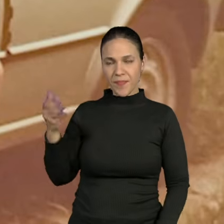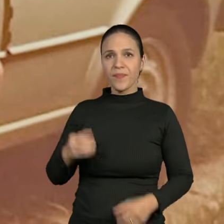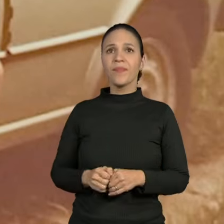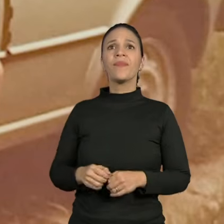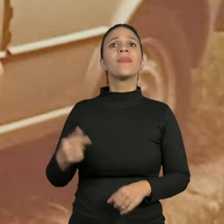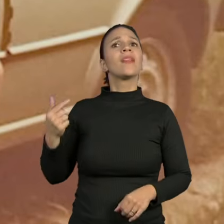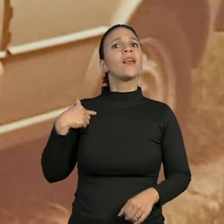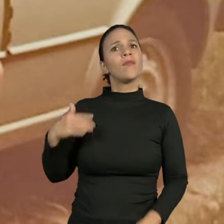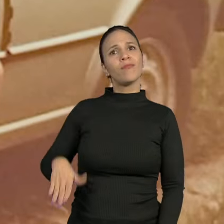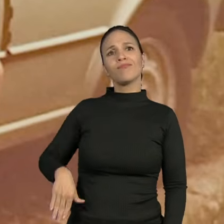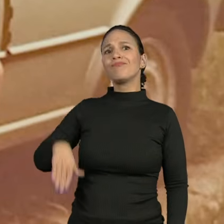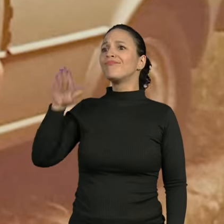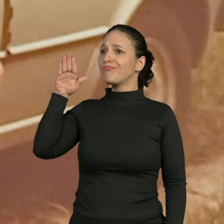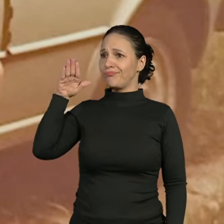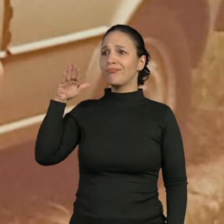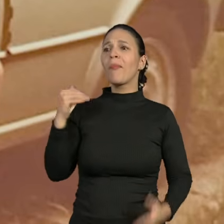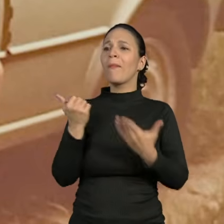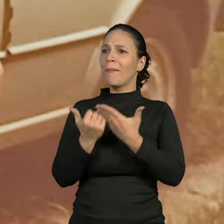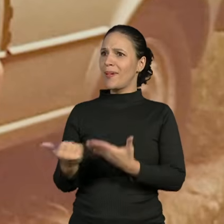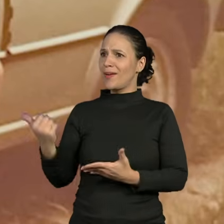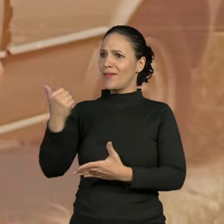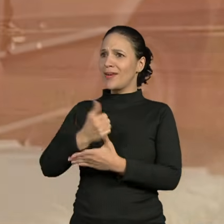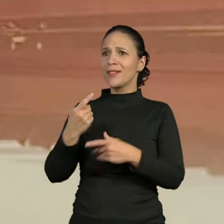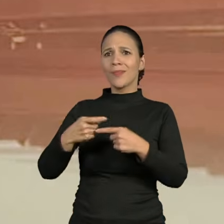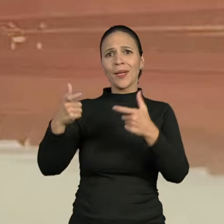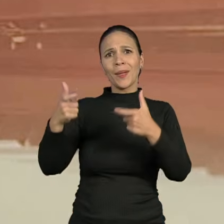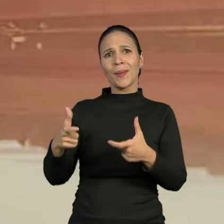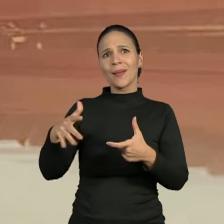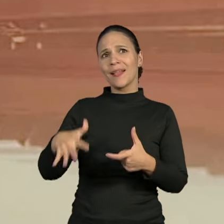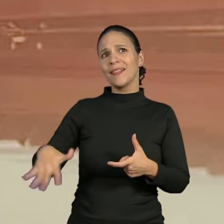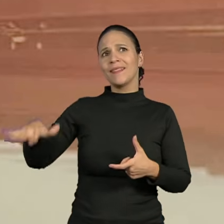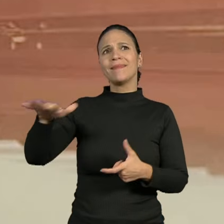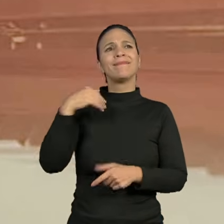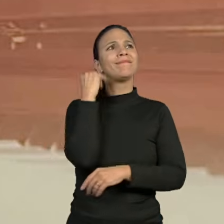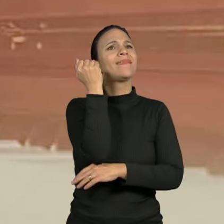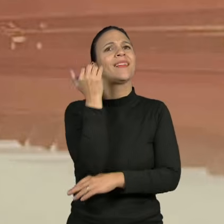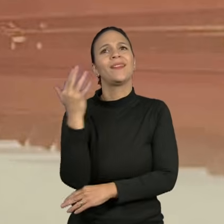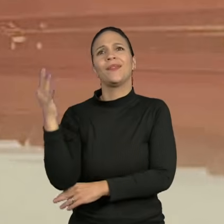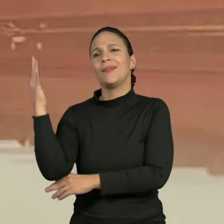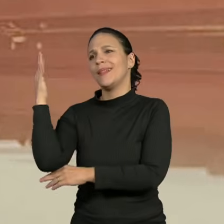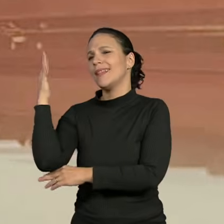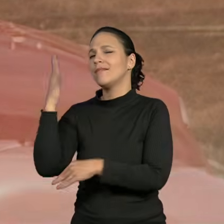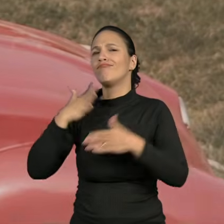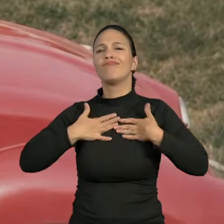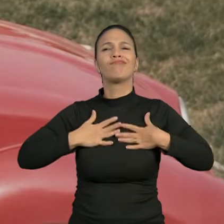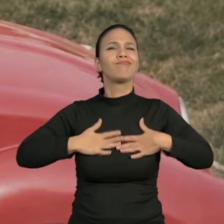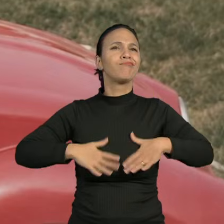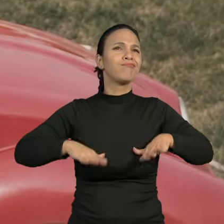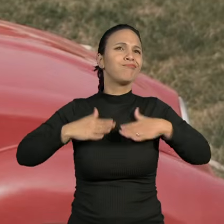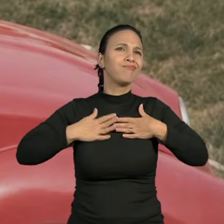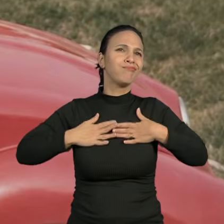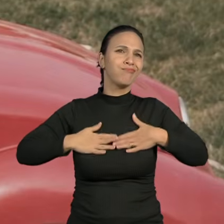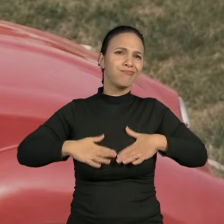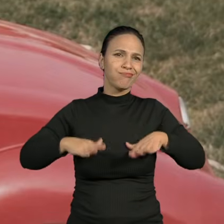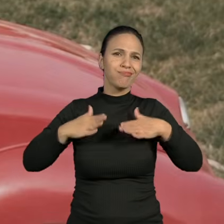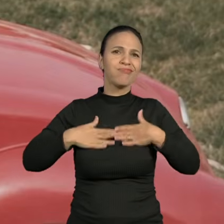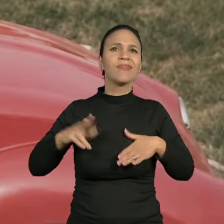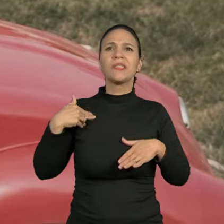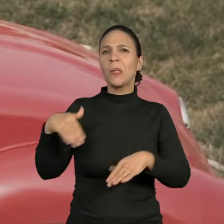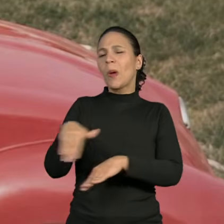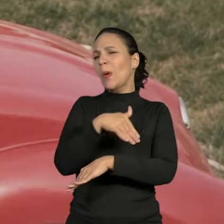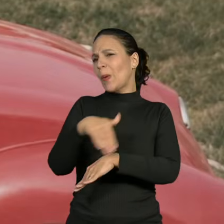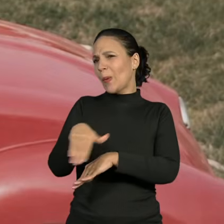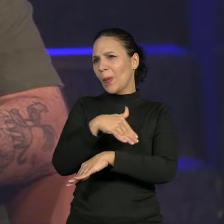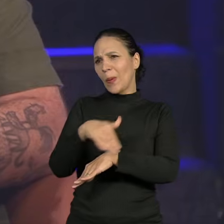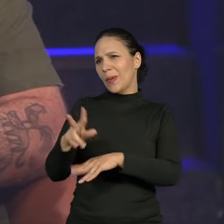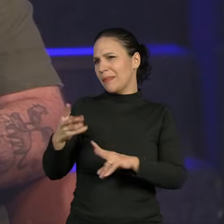muito privilegiada, uma região assim que é muito natureza, né, que é muito tranquila também. Vivi muito na rua. Então,